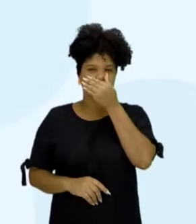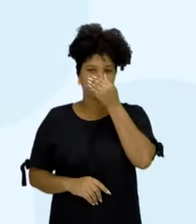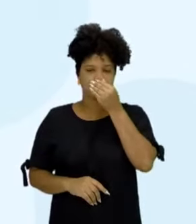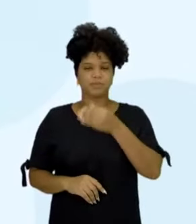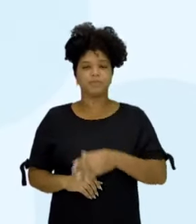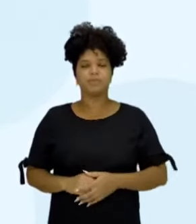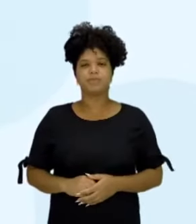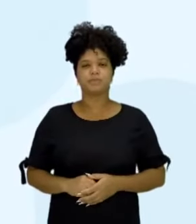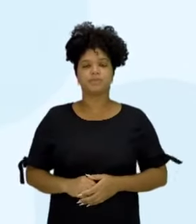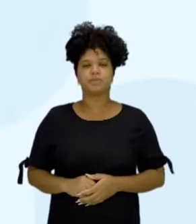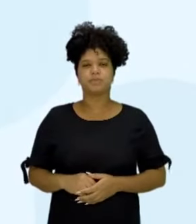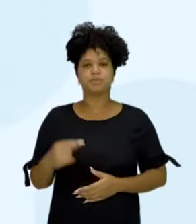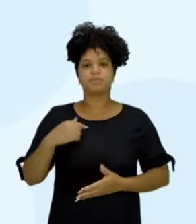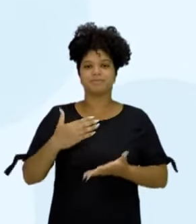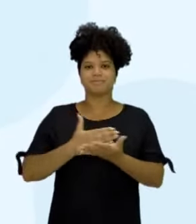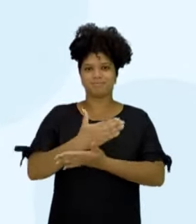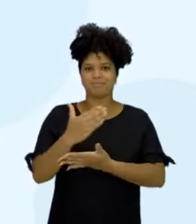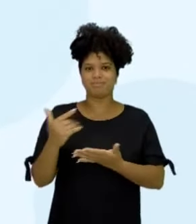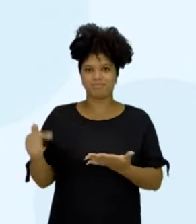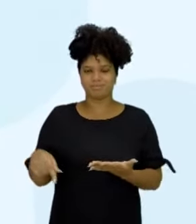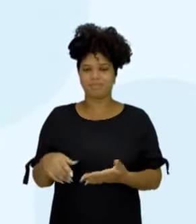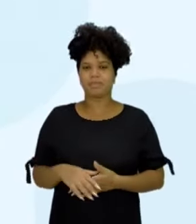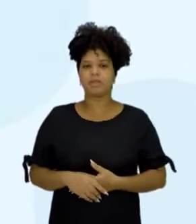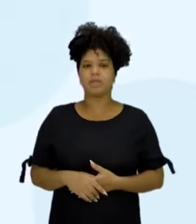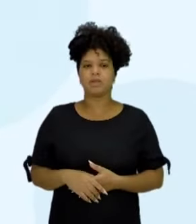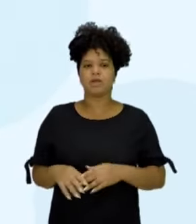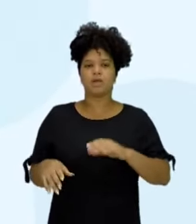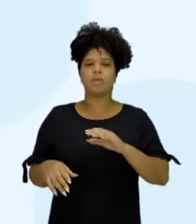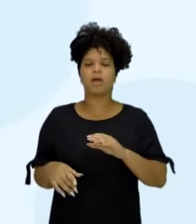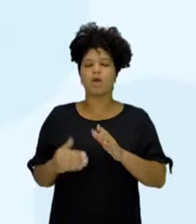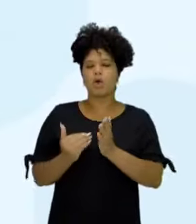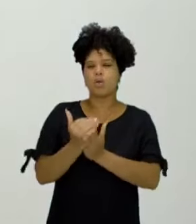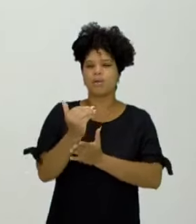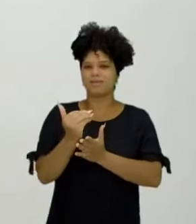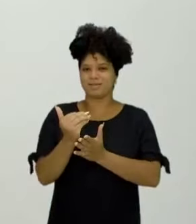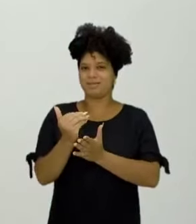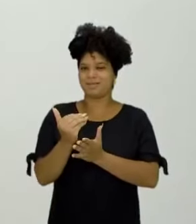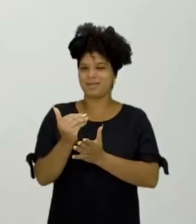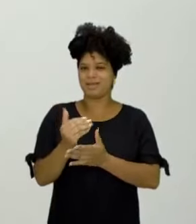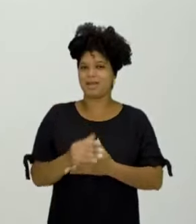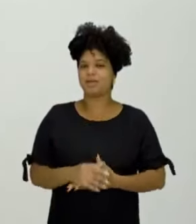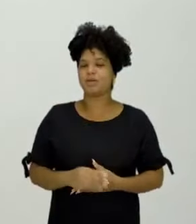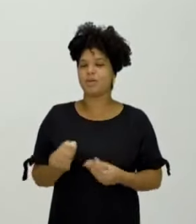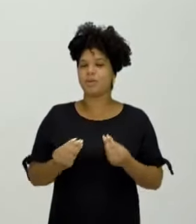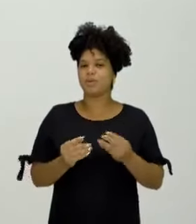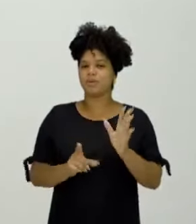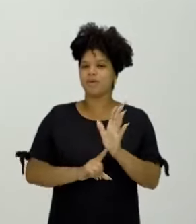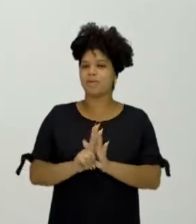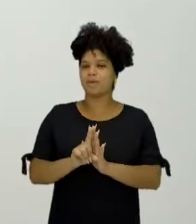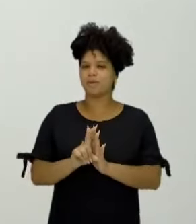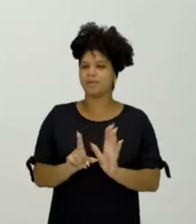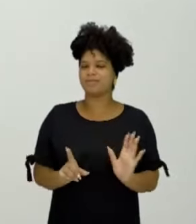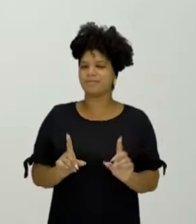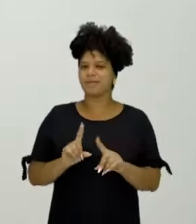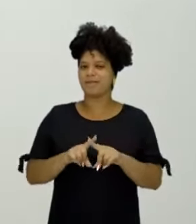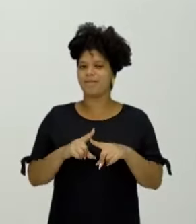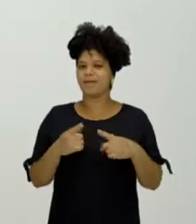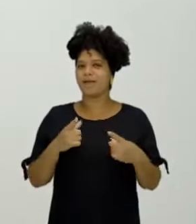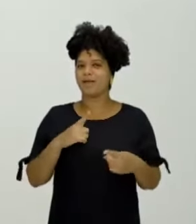sempre aqui, né? Eu costumo usar como warm-up, né? Como aquecimento, é uma pergunta. Mas aqui eu tenho